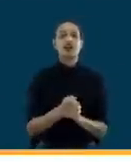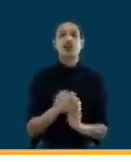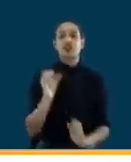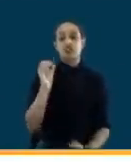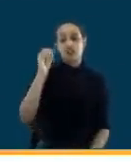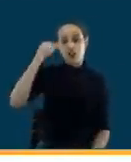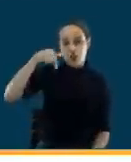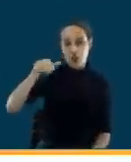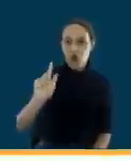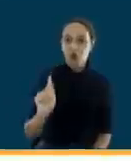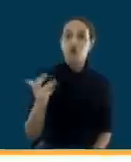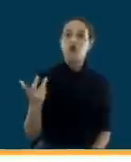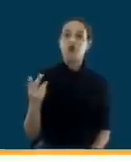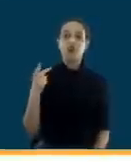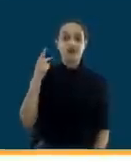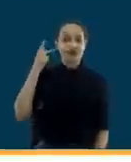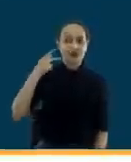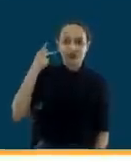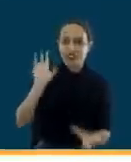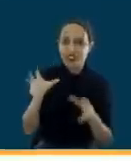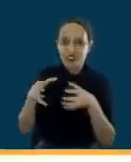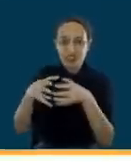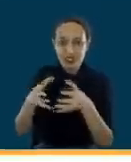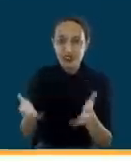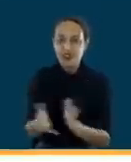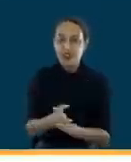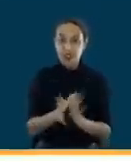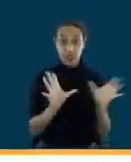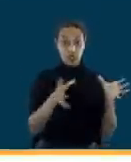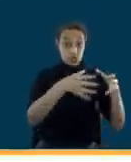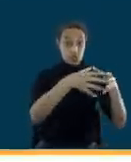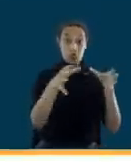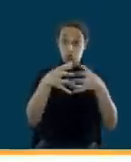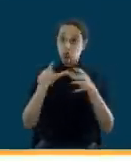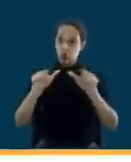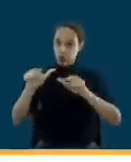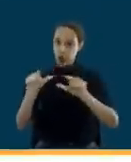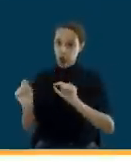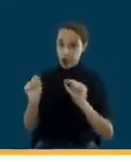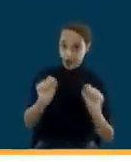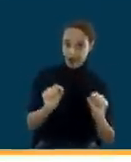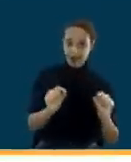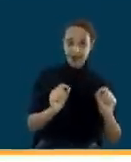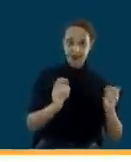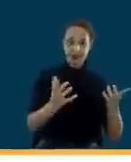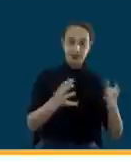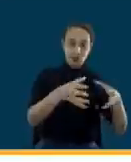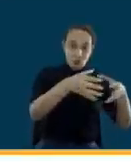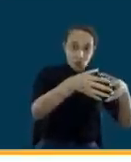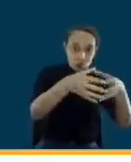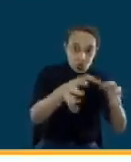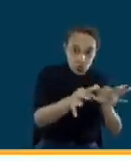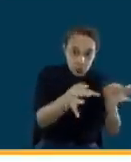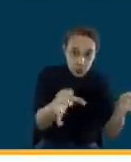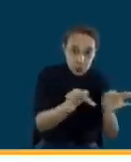de vereadores, de coletivos que trabalham com essas comunidades mais remotas, fazendo com que a gente novamente ative o